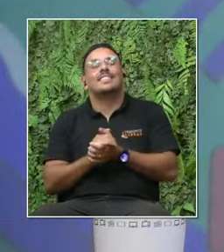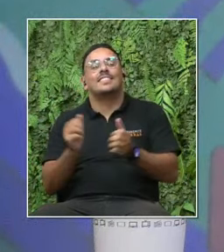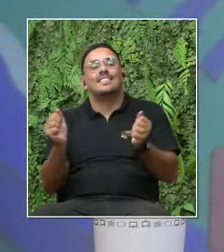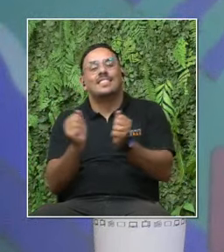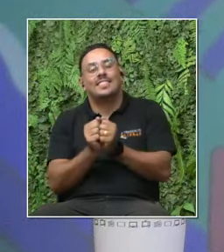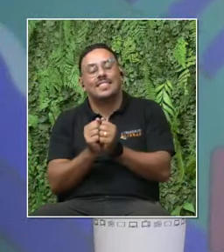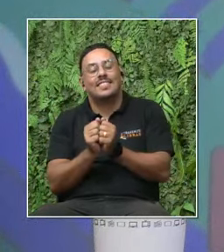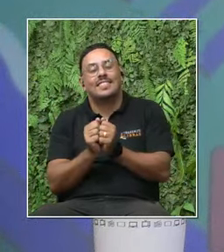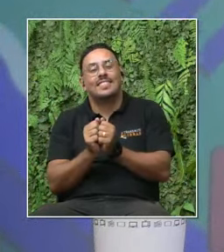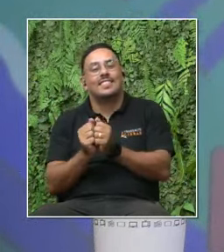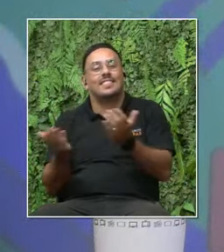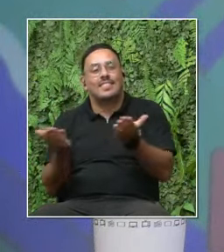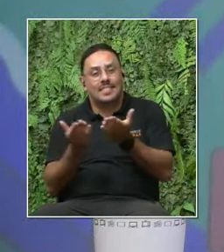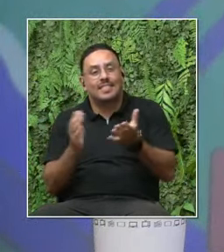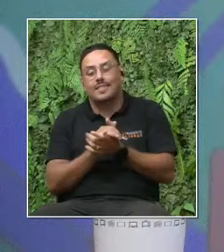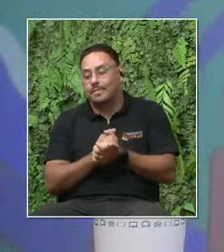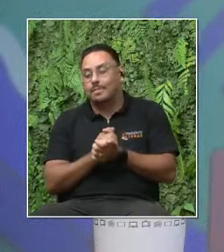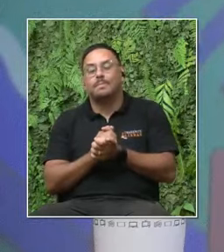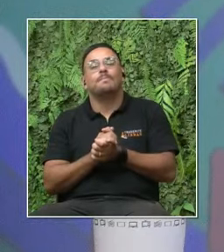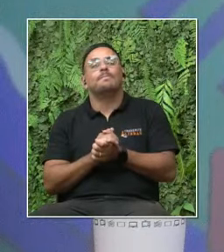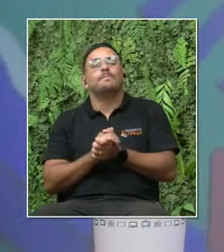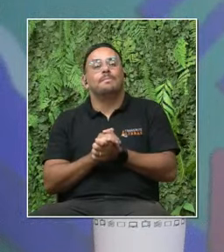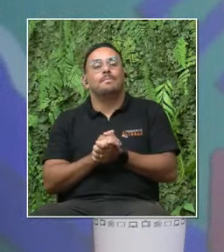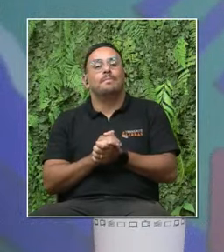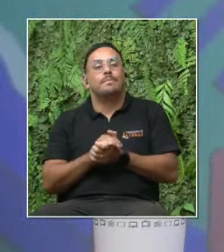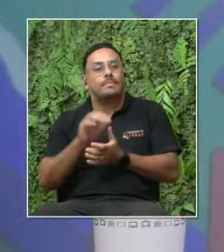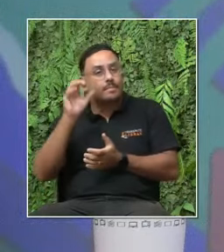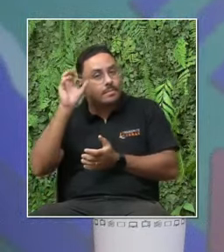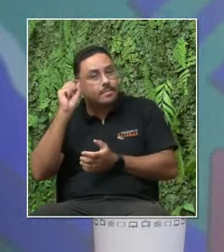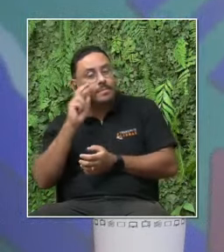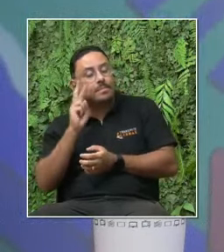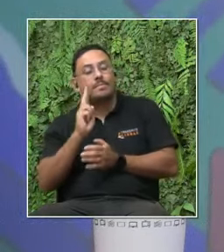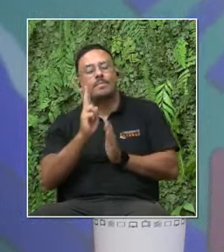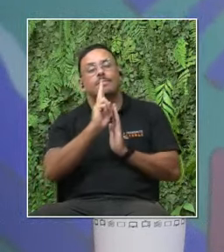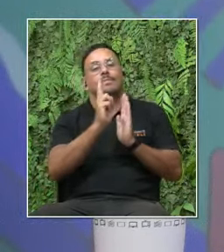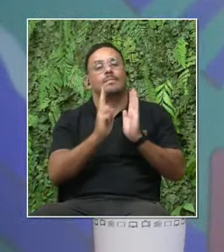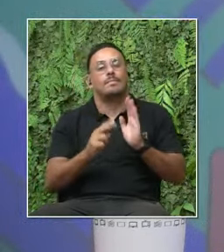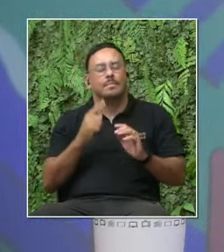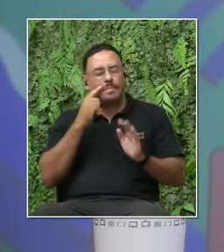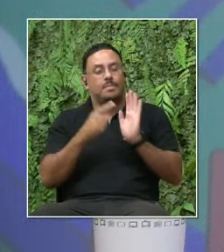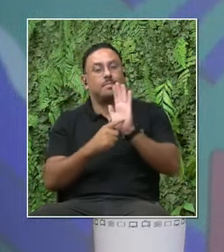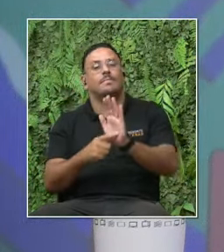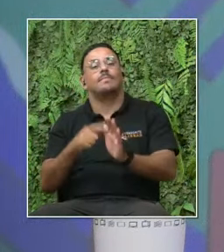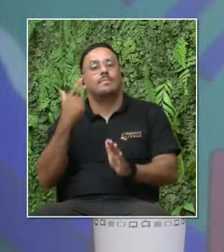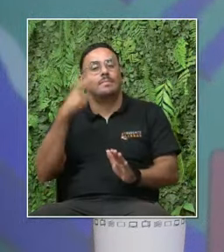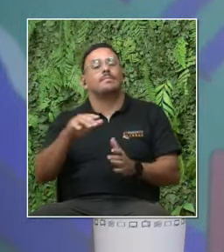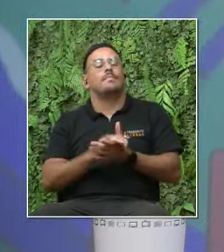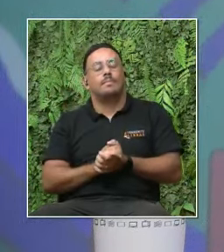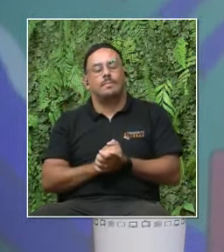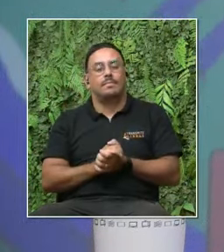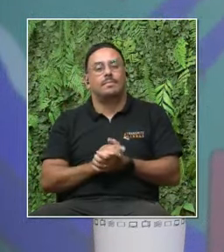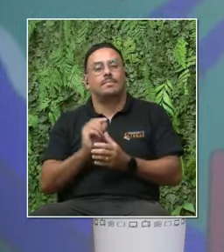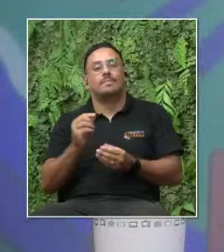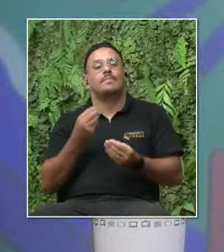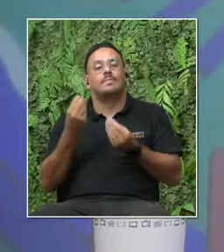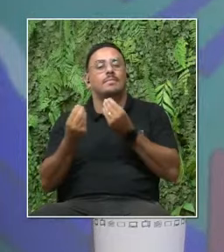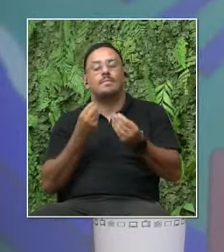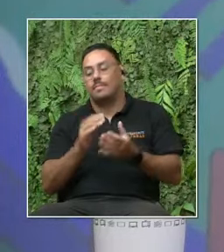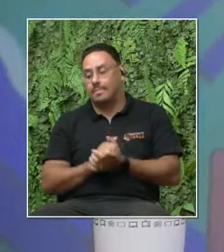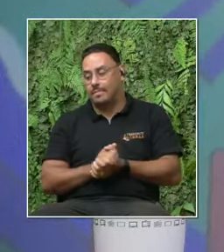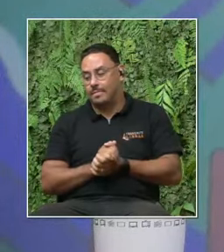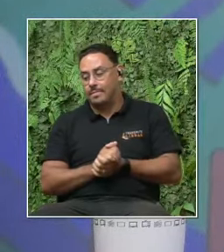tá se conectando conosco agora e que não ouviu as escalações tá na hora de ouvir de novo os artistas